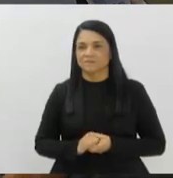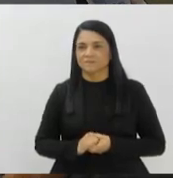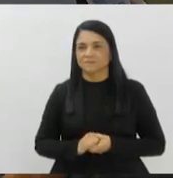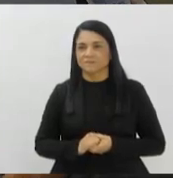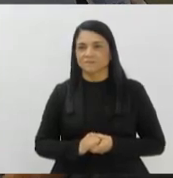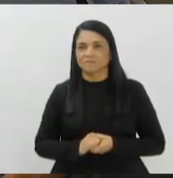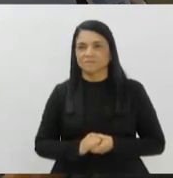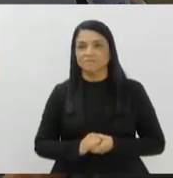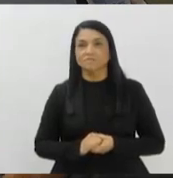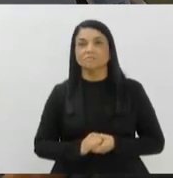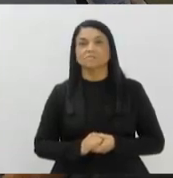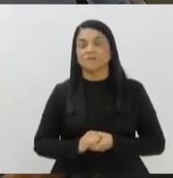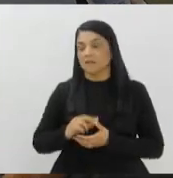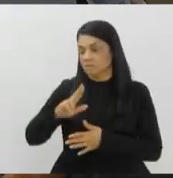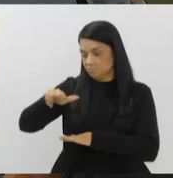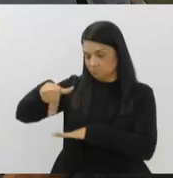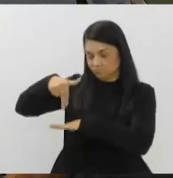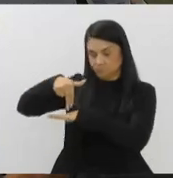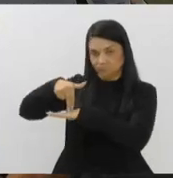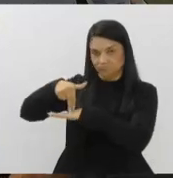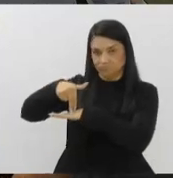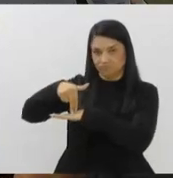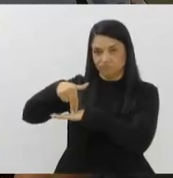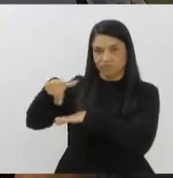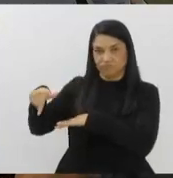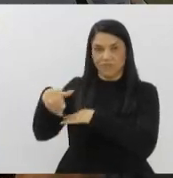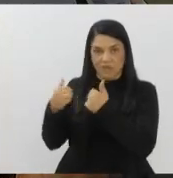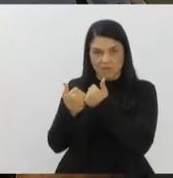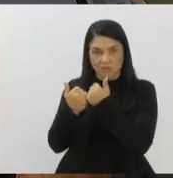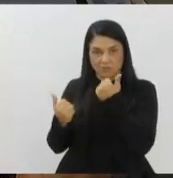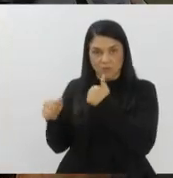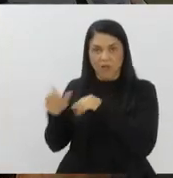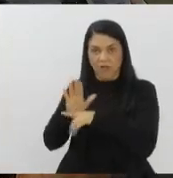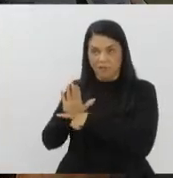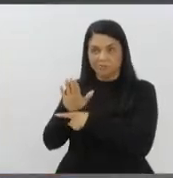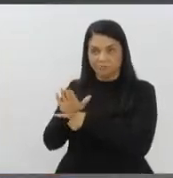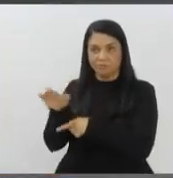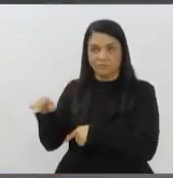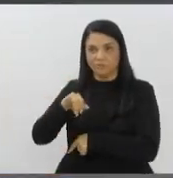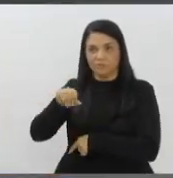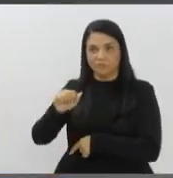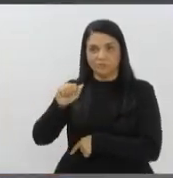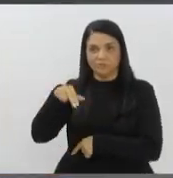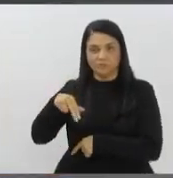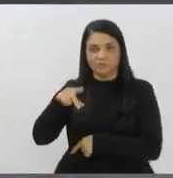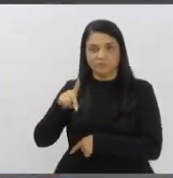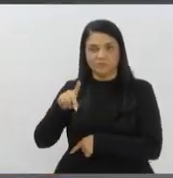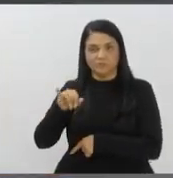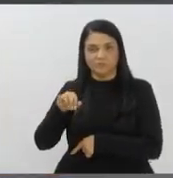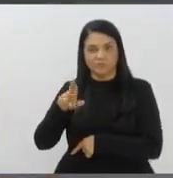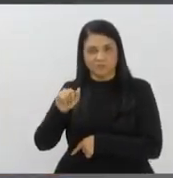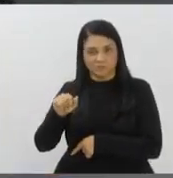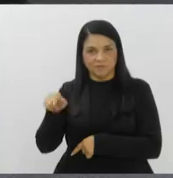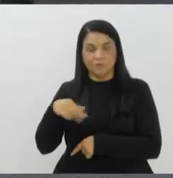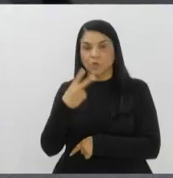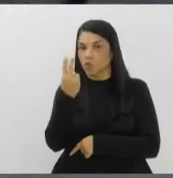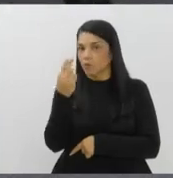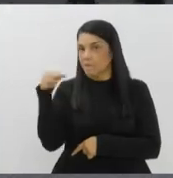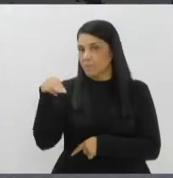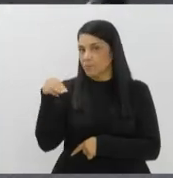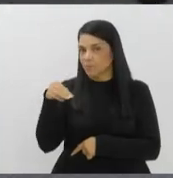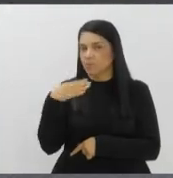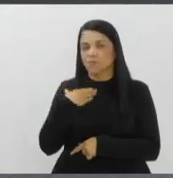Pode ser nesse púlpito aqui? Assessoria, ajuda a Jandira aqui, por favor. Nesse aqui. Por favor, Jandira, obrigada